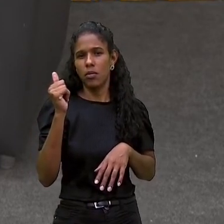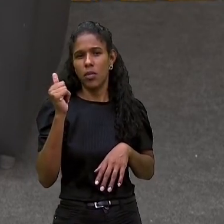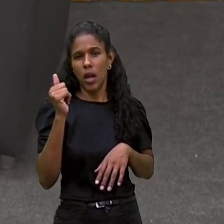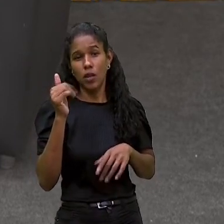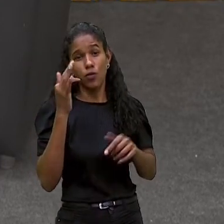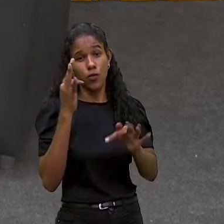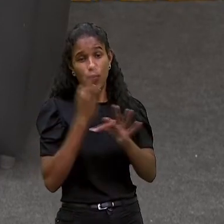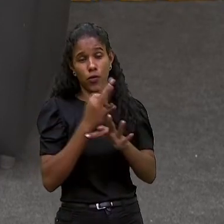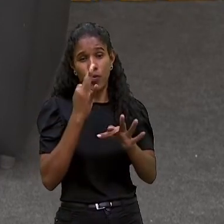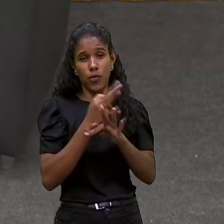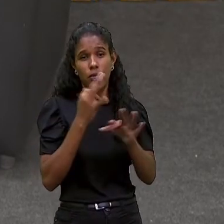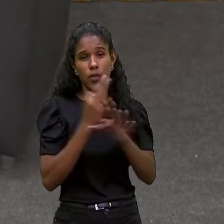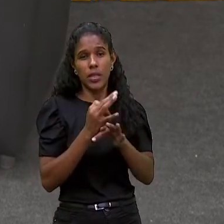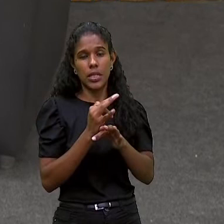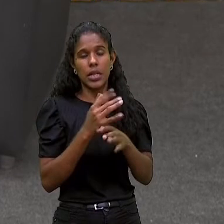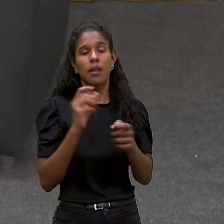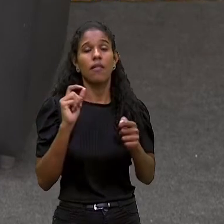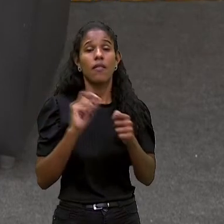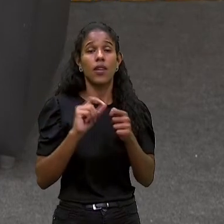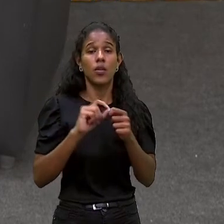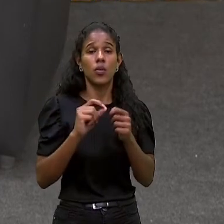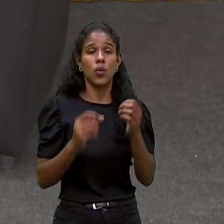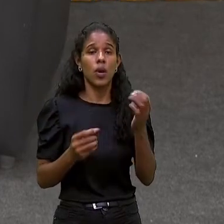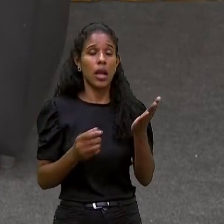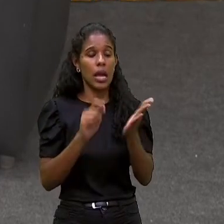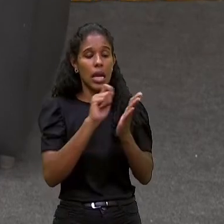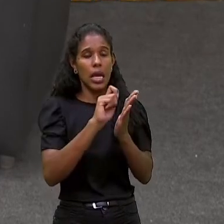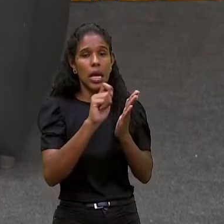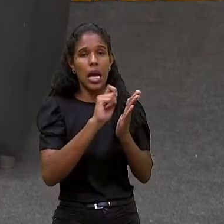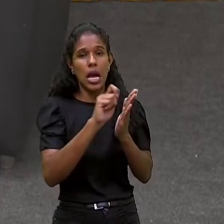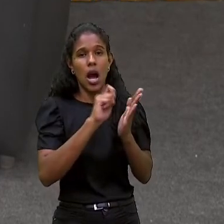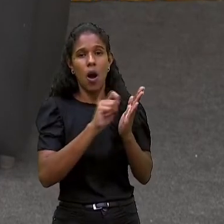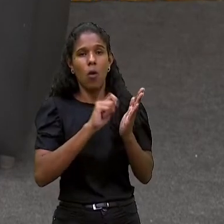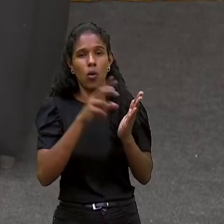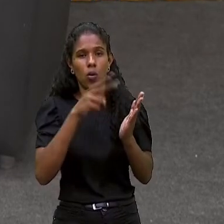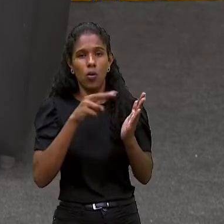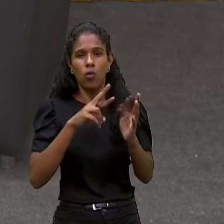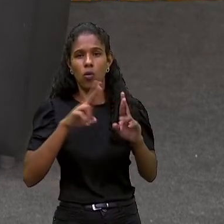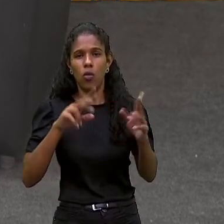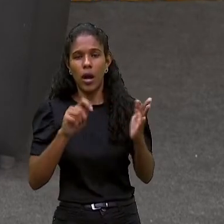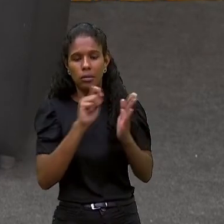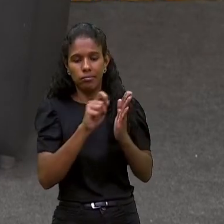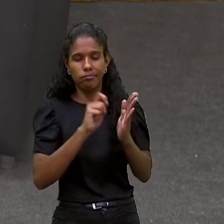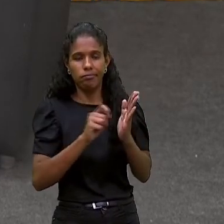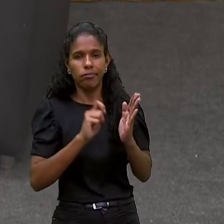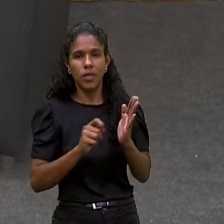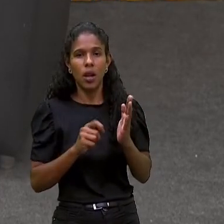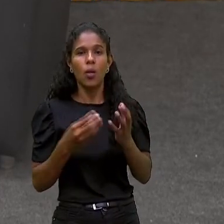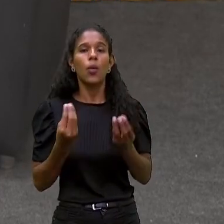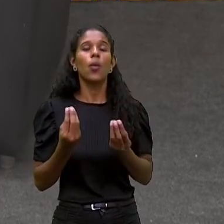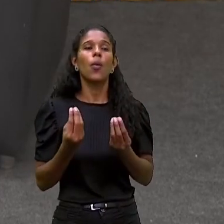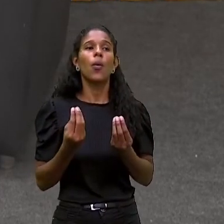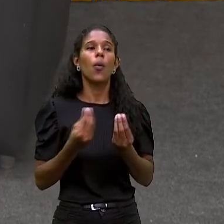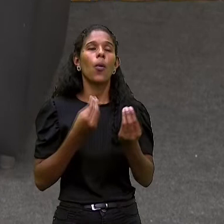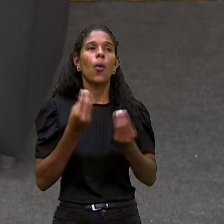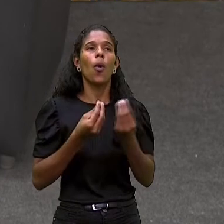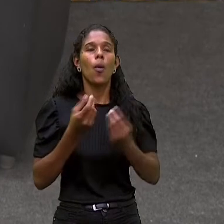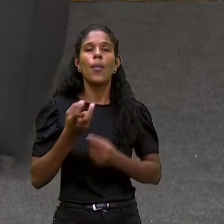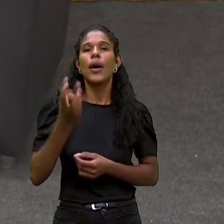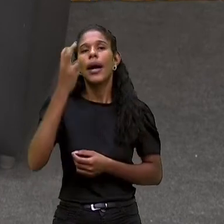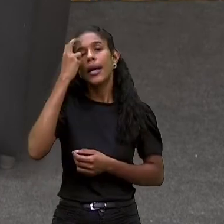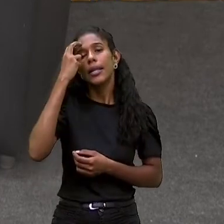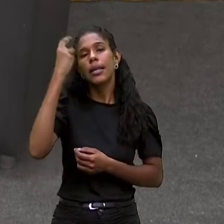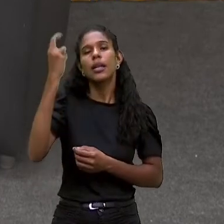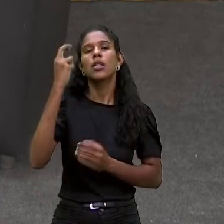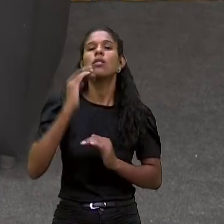física. Ele escreveu vários livros sobre a construção da inteligência, né? E ele falava justamente sobre